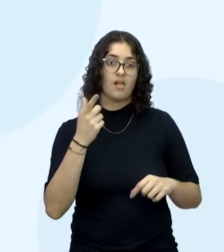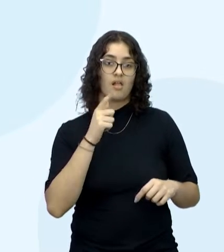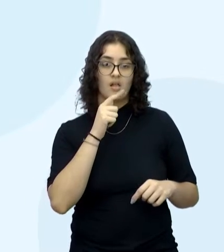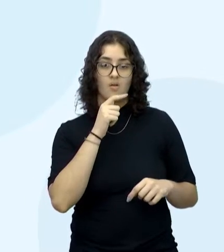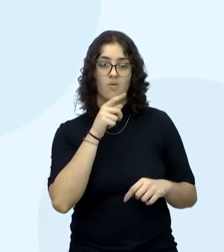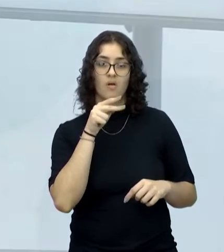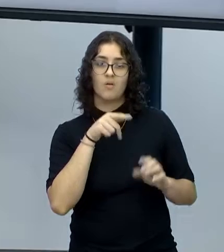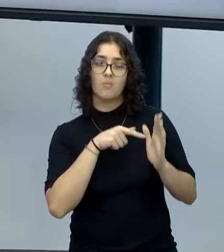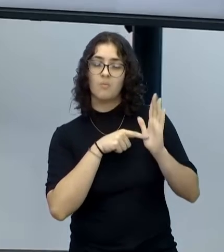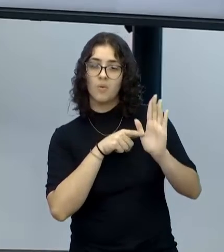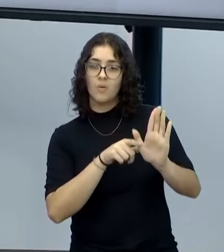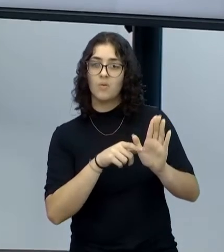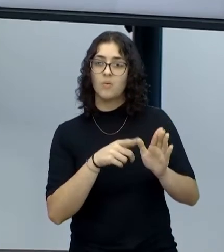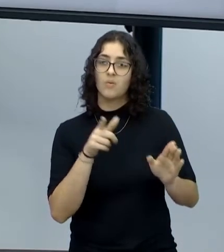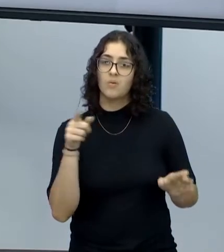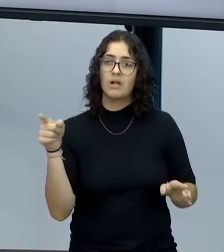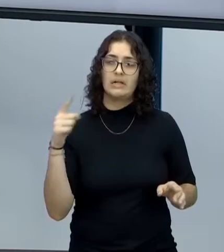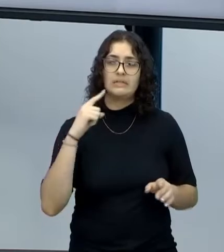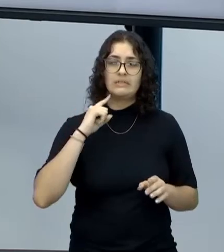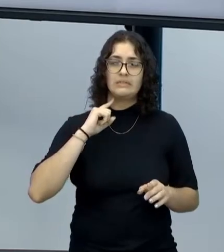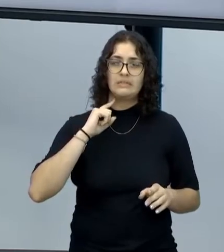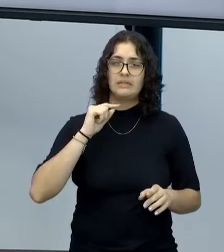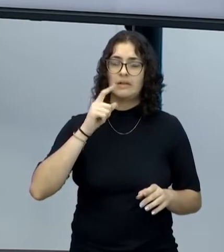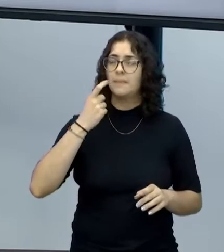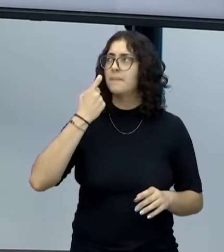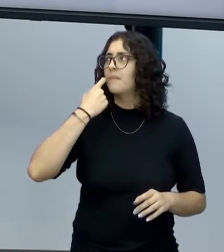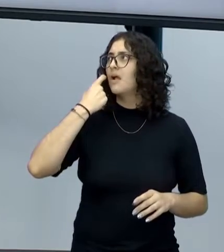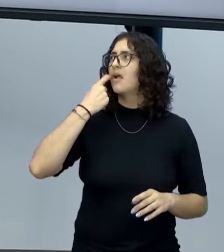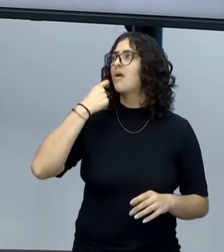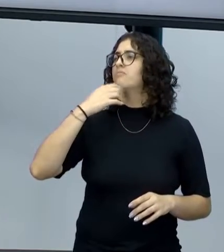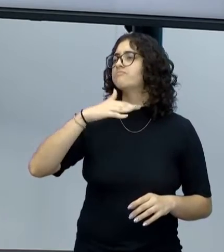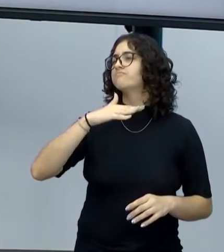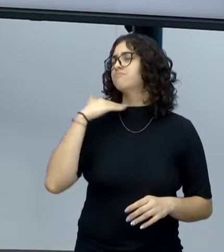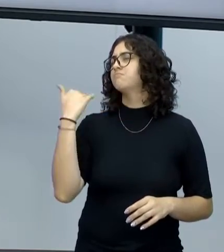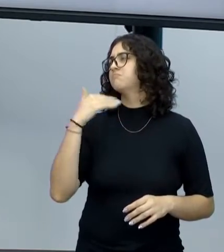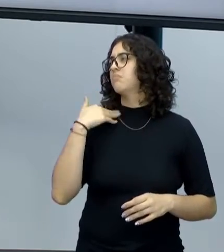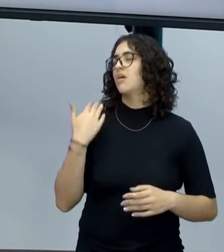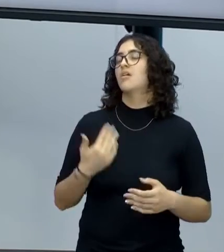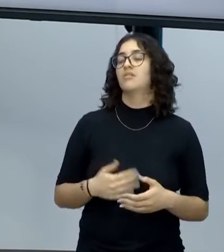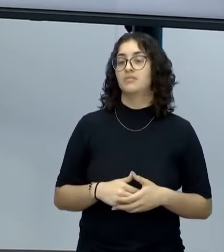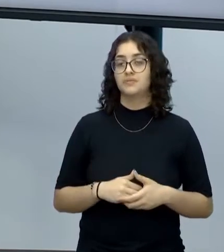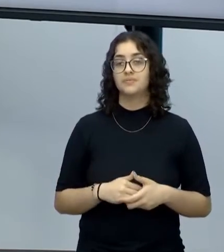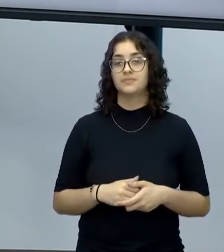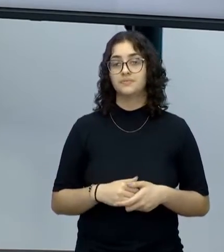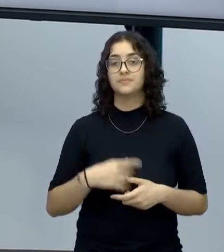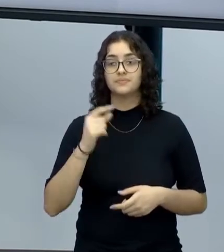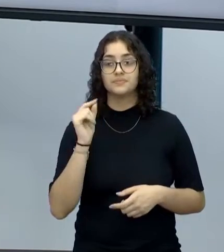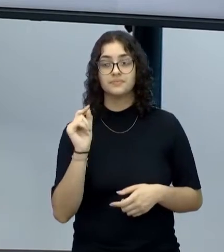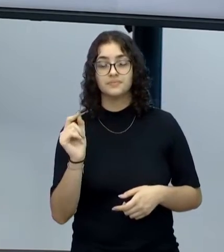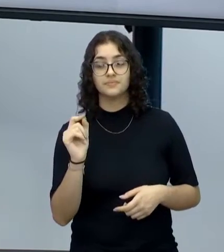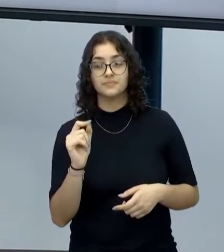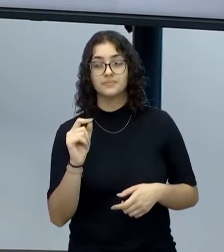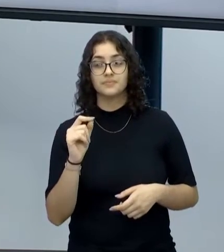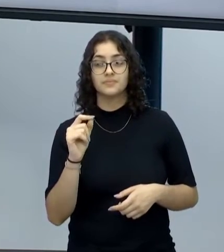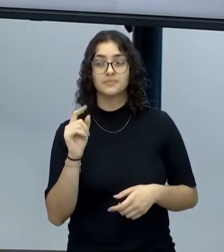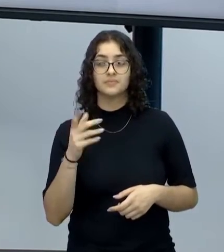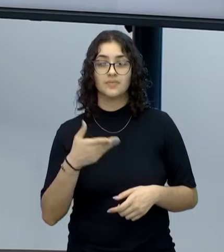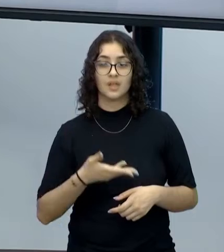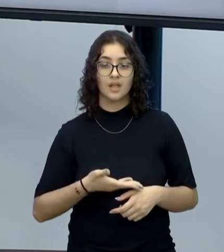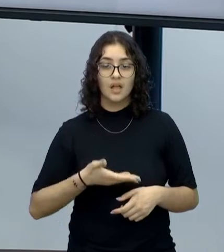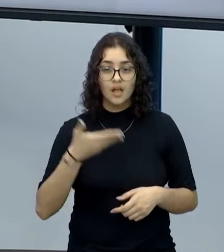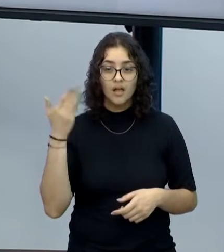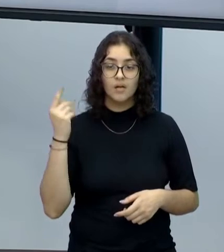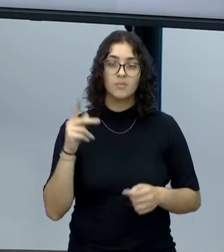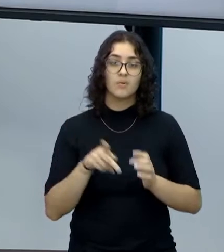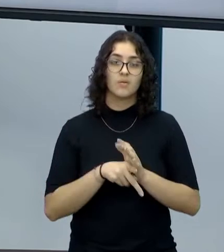lago apareceu aí com muitos peixes mortos. Provavelmente foi ocasionado pela alta poluição que